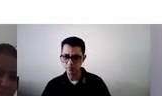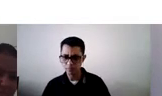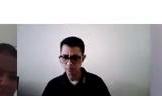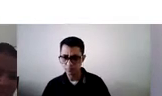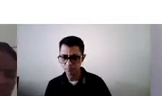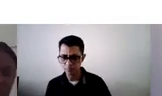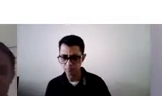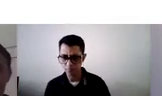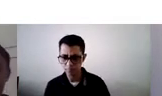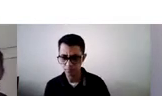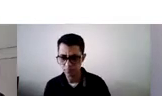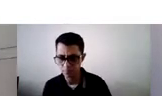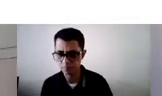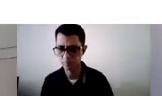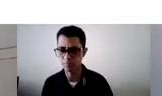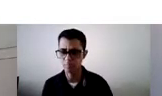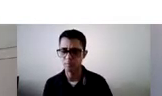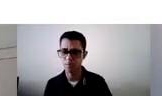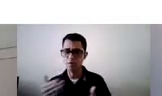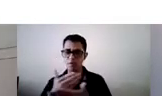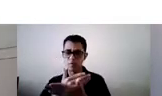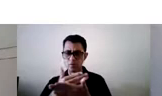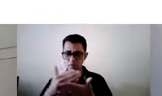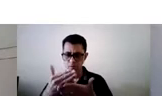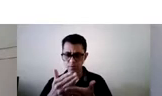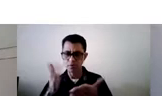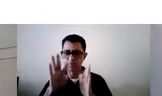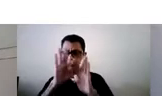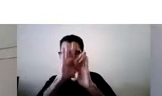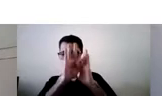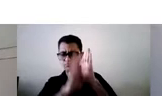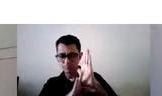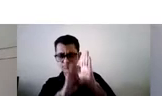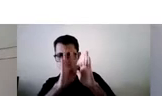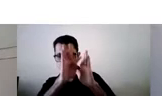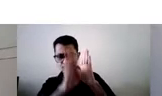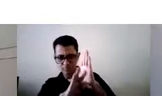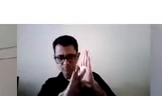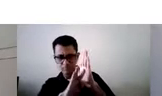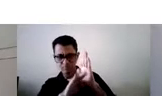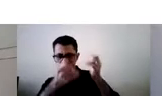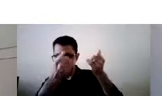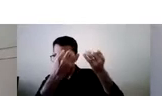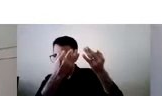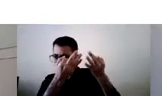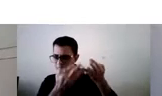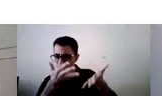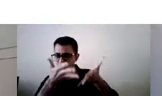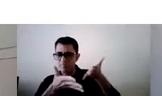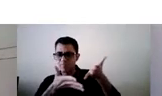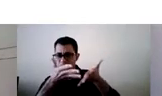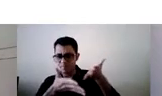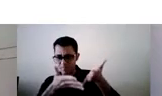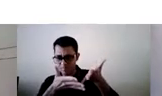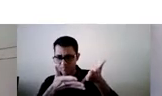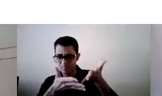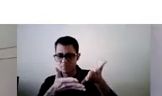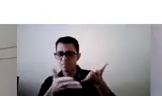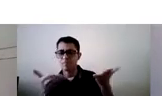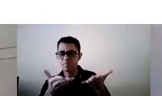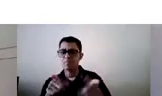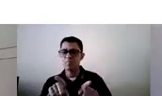E para começar, eu já trouxe logo um texto para começar a instigar a nossa formação de